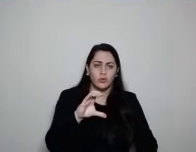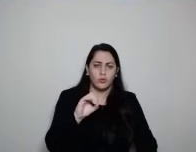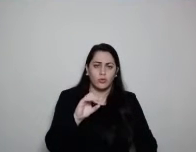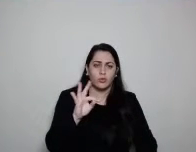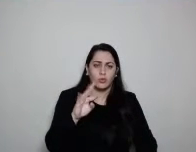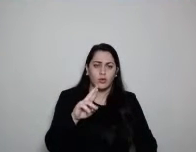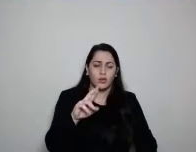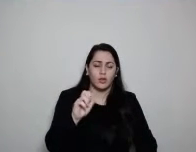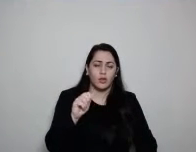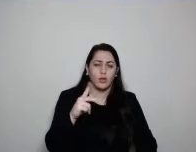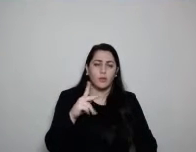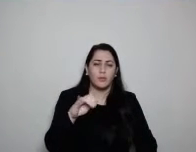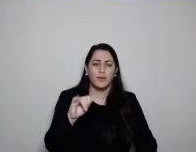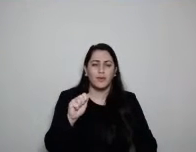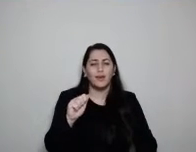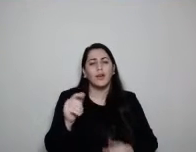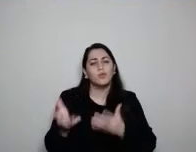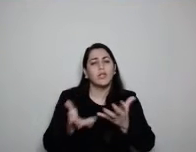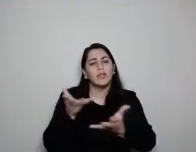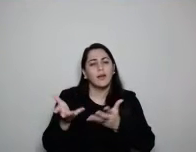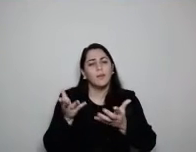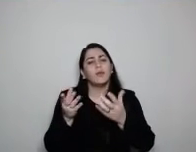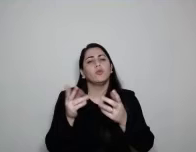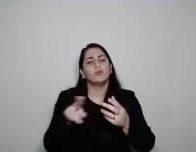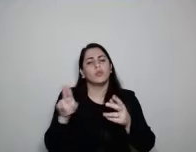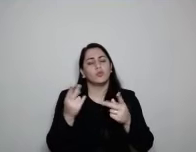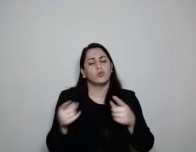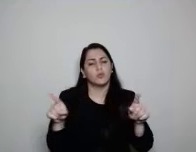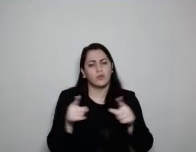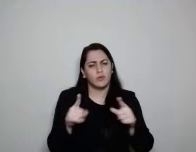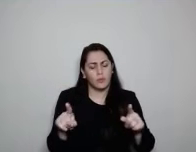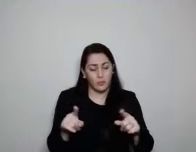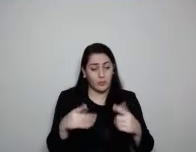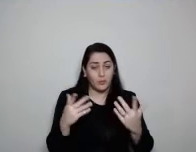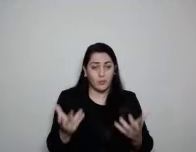ausente, não. Vou ler aqui o texto que diz: